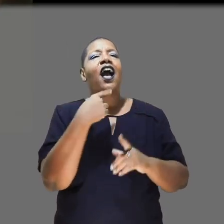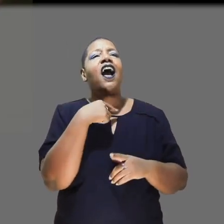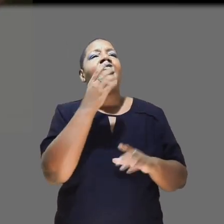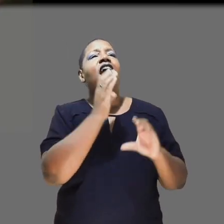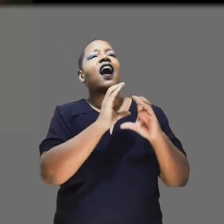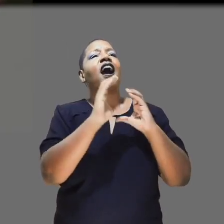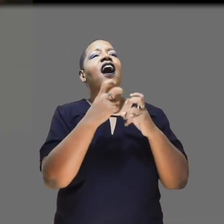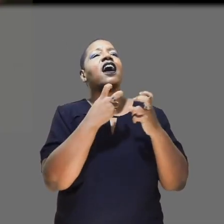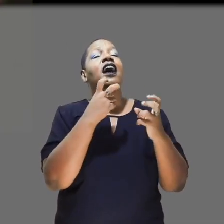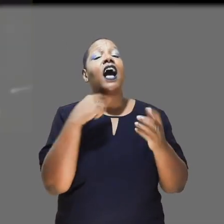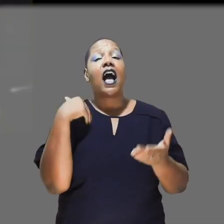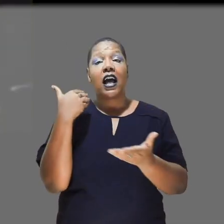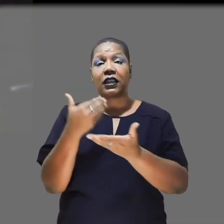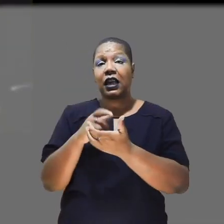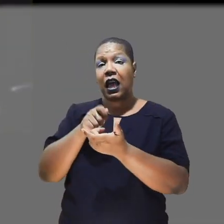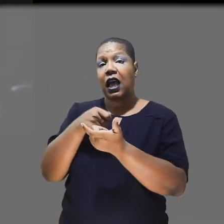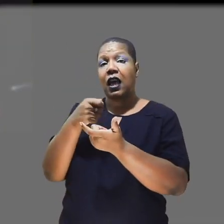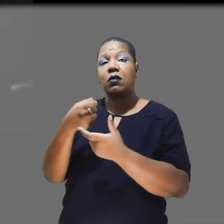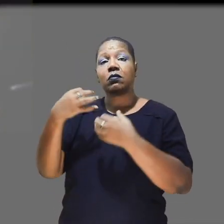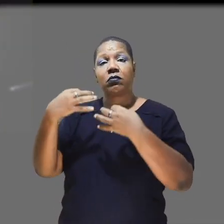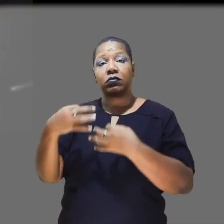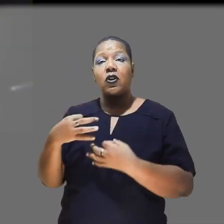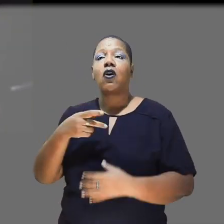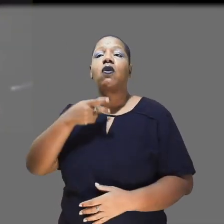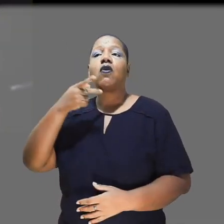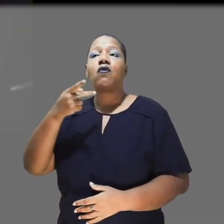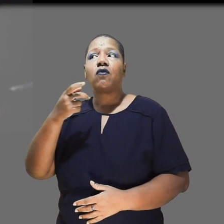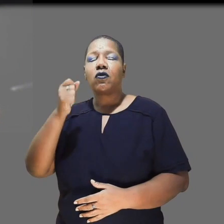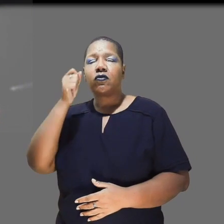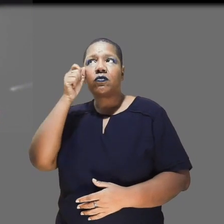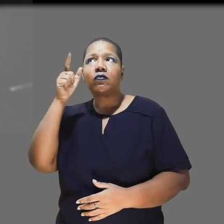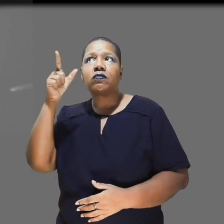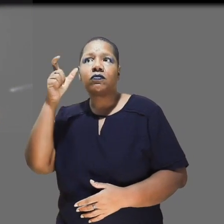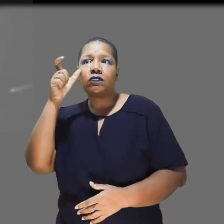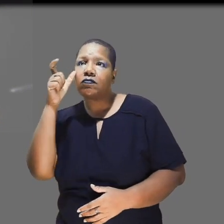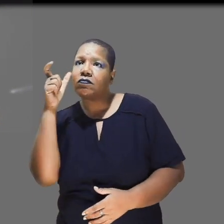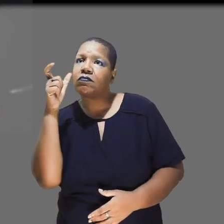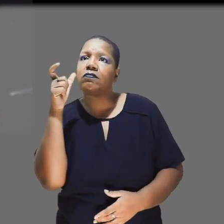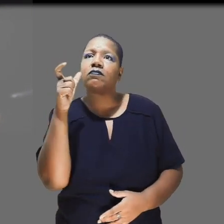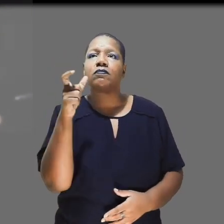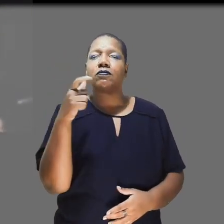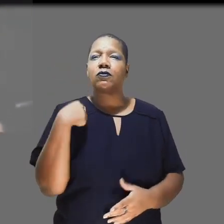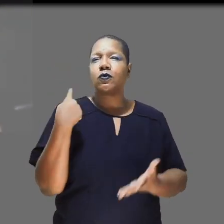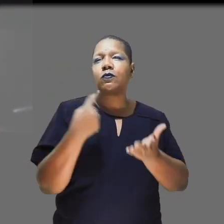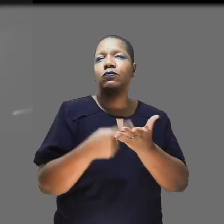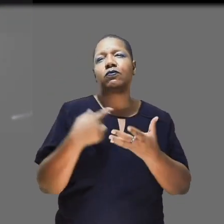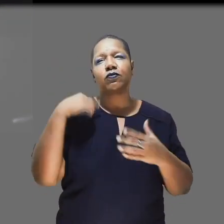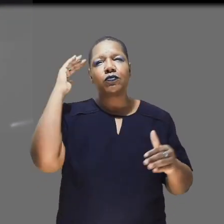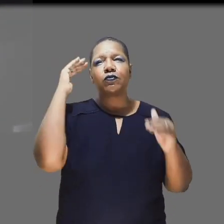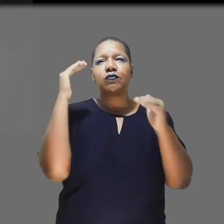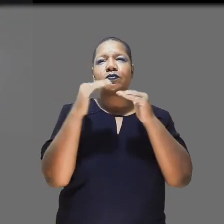canto, até as palavras de célebres oradores que puderam despertar forte interesse e cumplicidade de